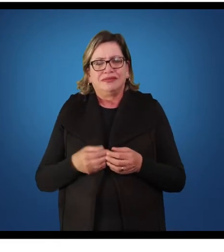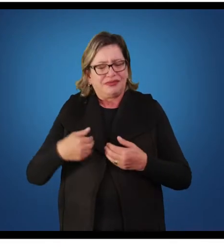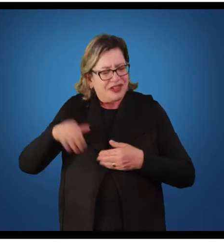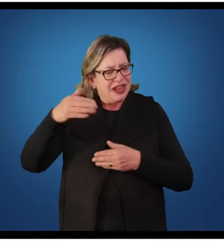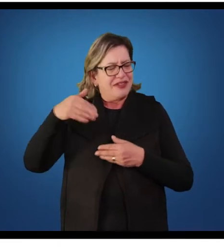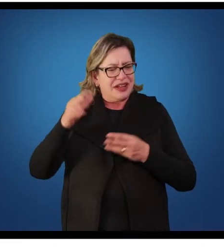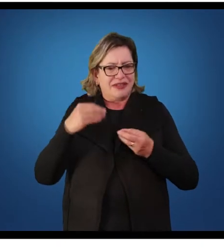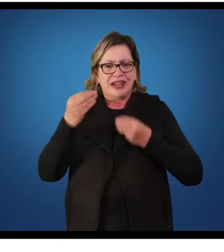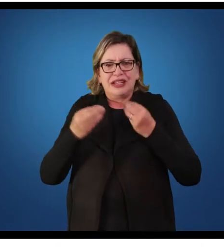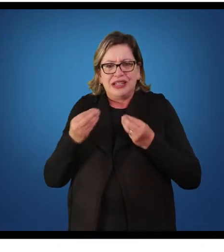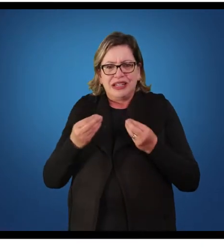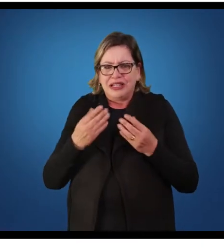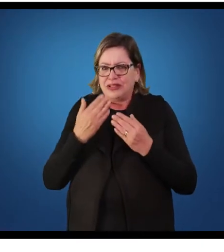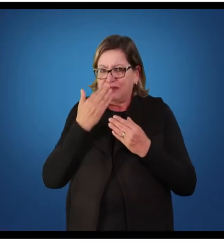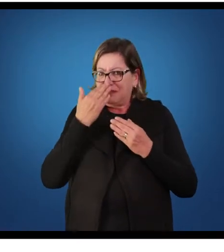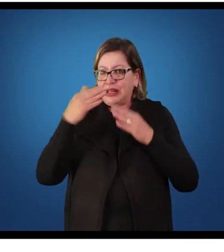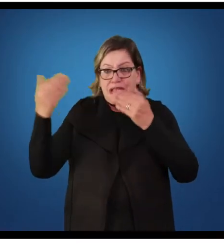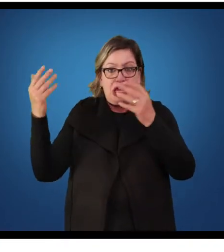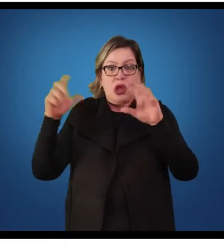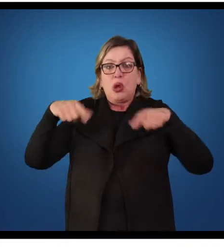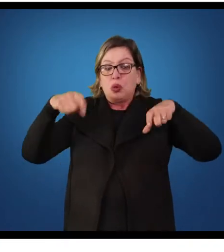deixa a bola, vai, não passa a frente do gol,